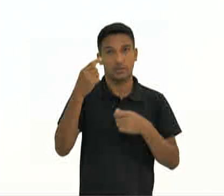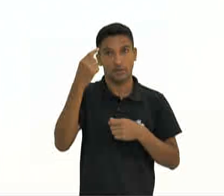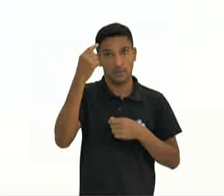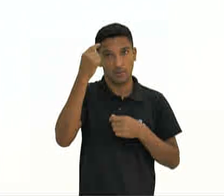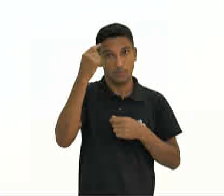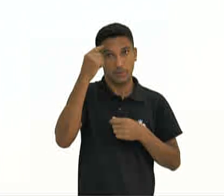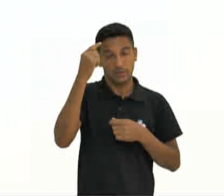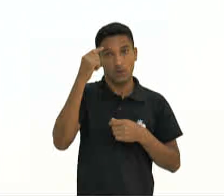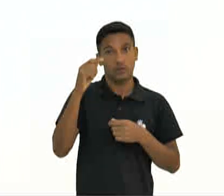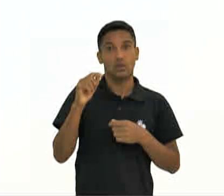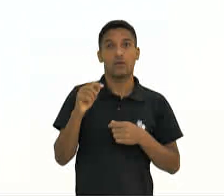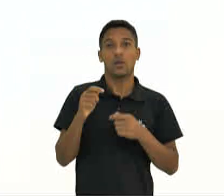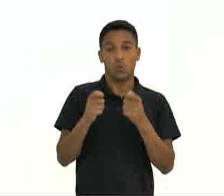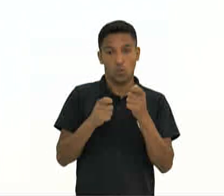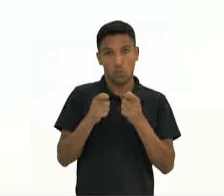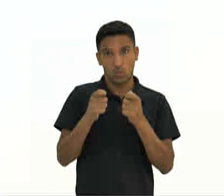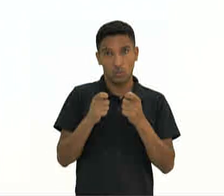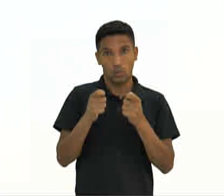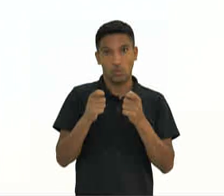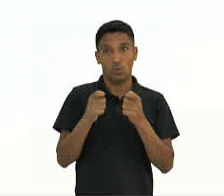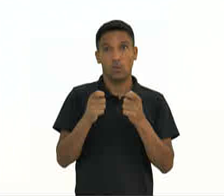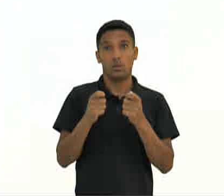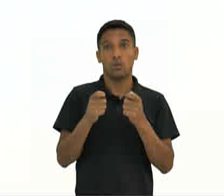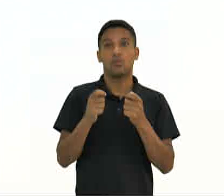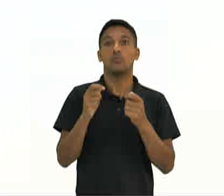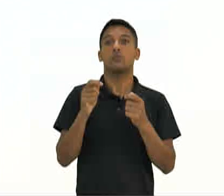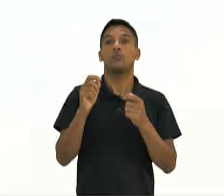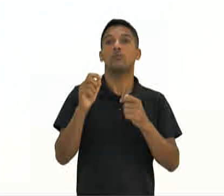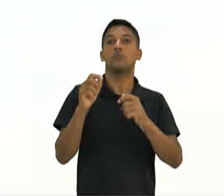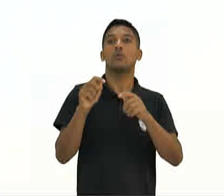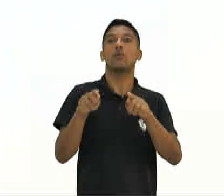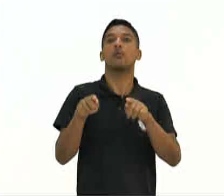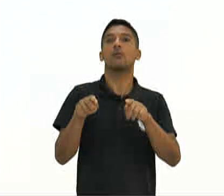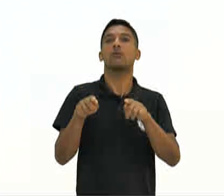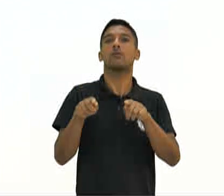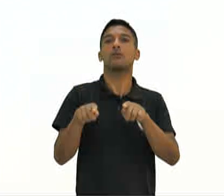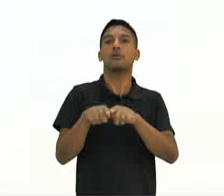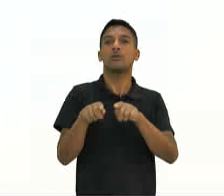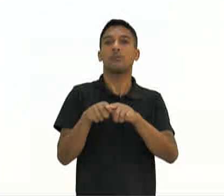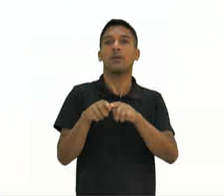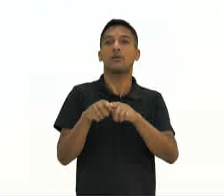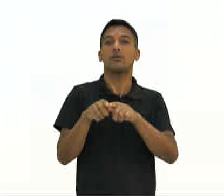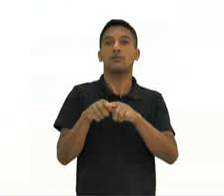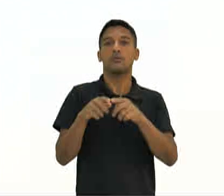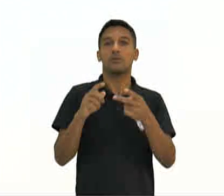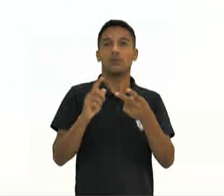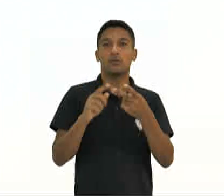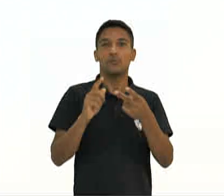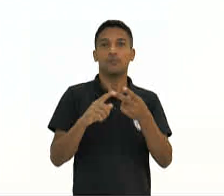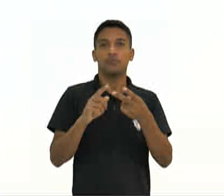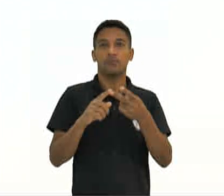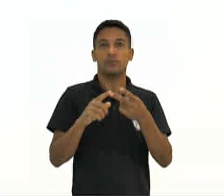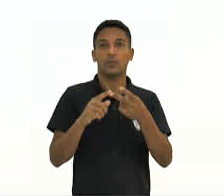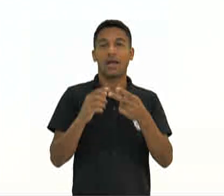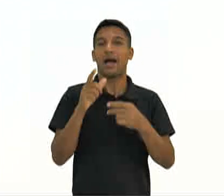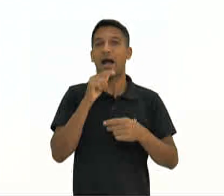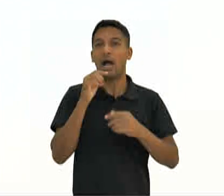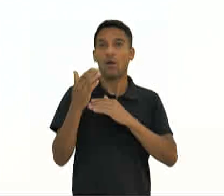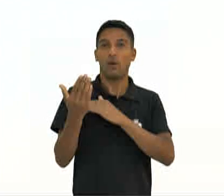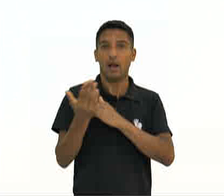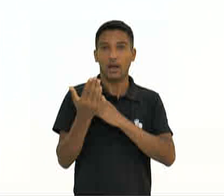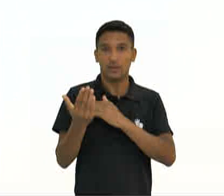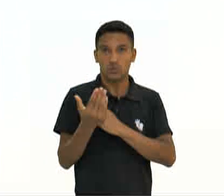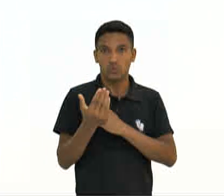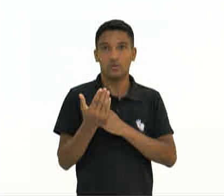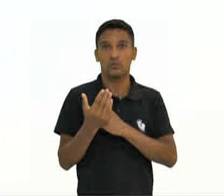e a regulação do nosso organismo, a eliminação de elementos tóxicos ao nosso metabolismo, a água também